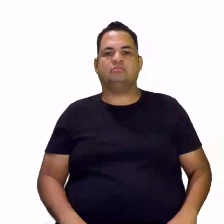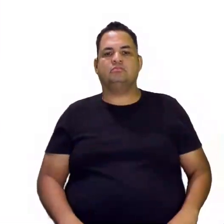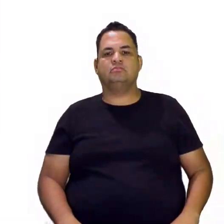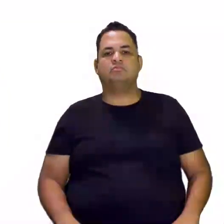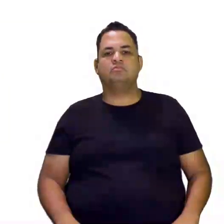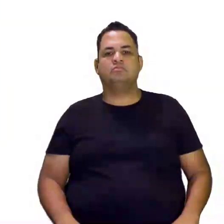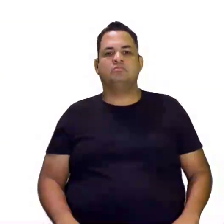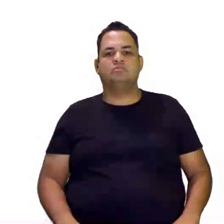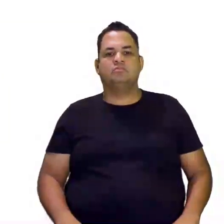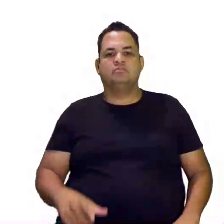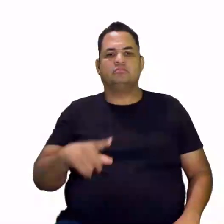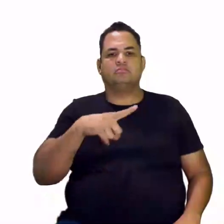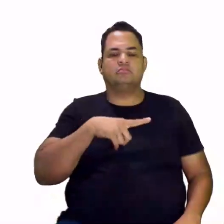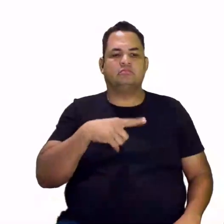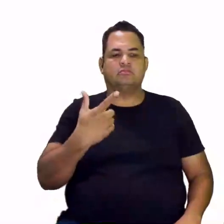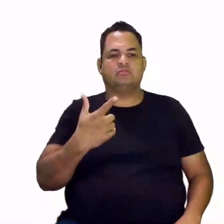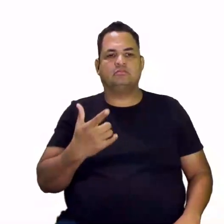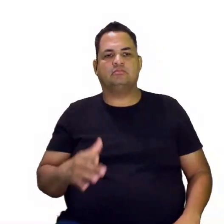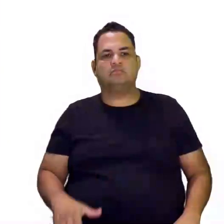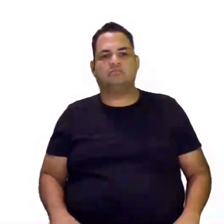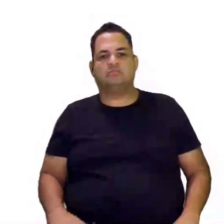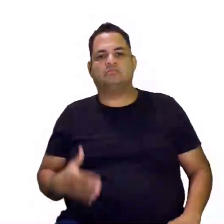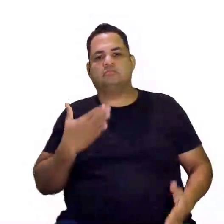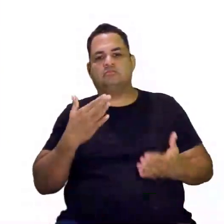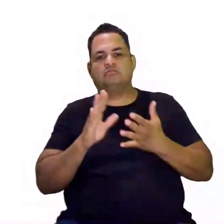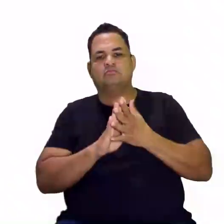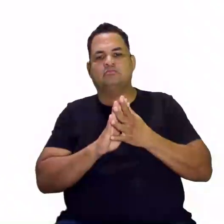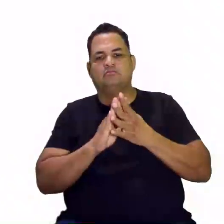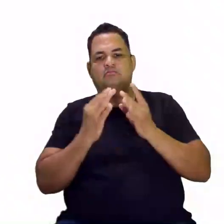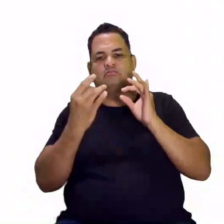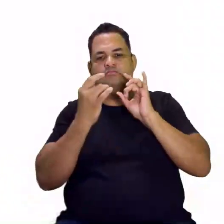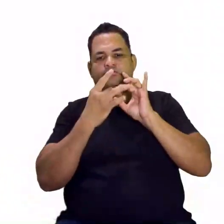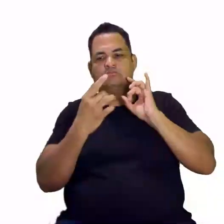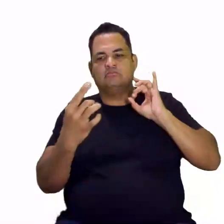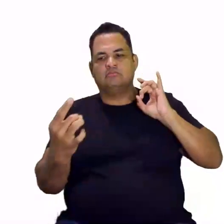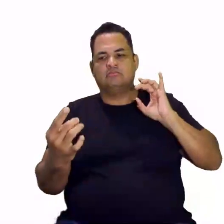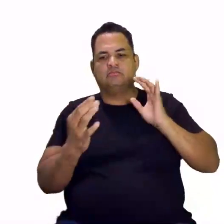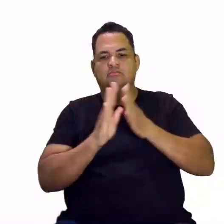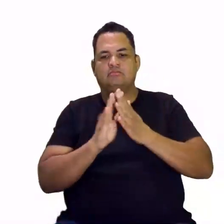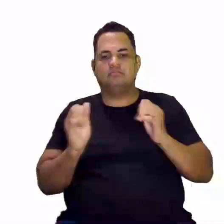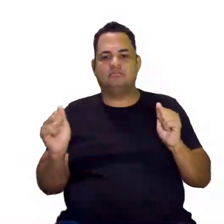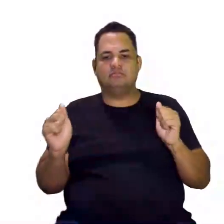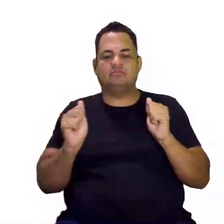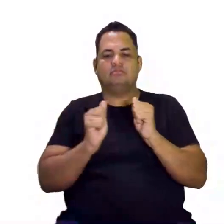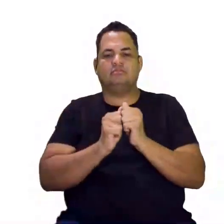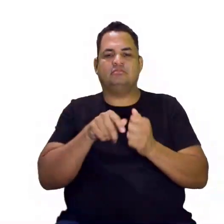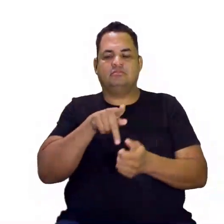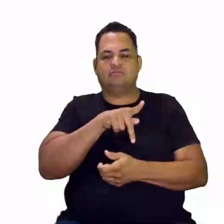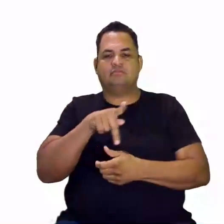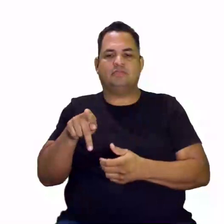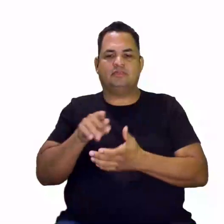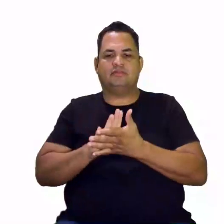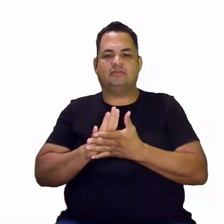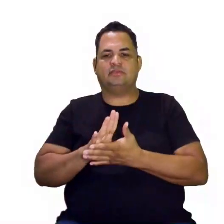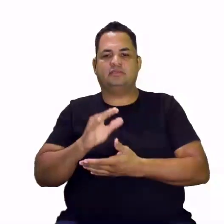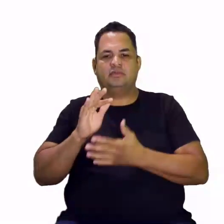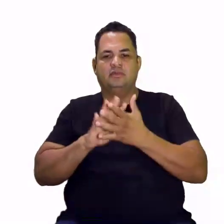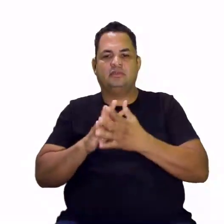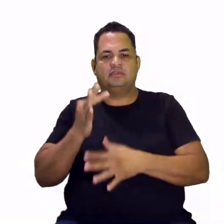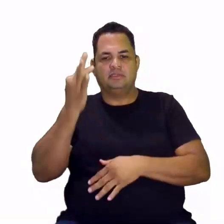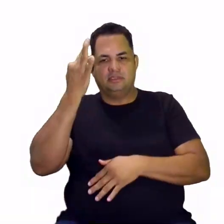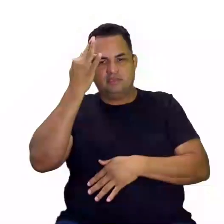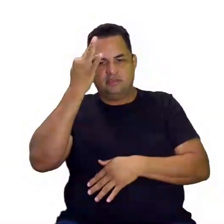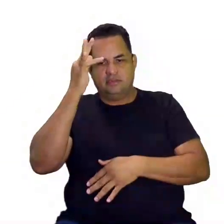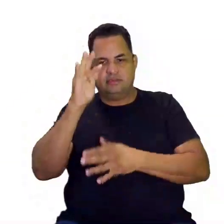né? Se a gente tivesse um feedback aqui, um bate-papo com os nossos próprios de filosofia, né? Professor Hélio, professor Luciano, um